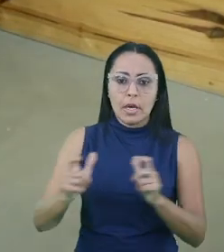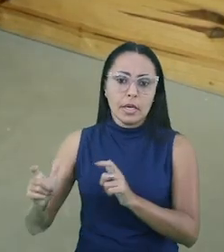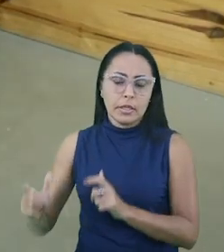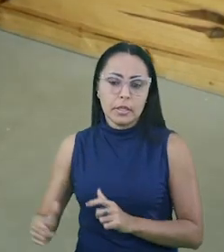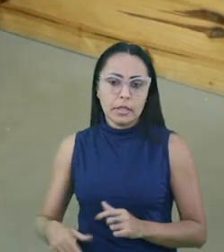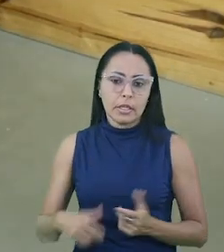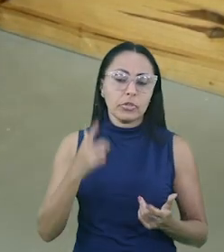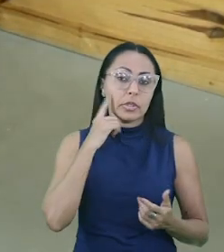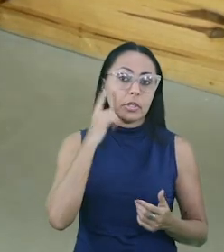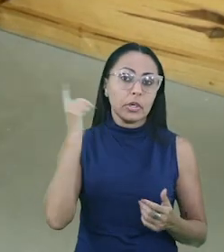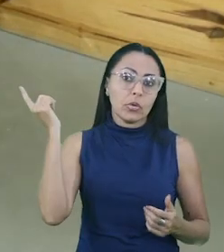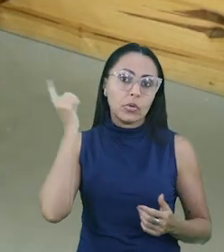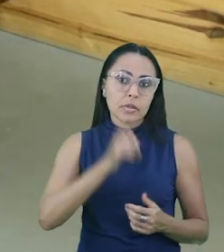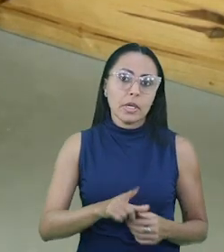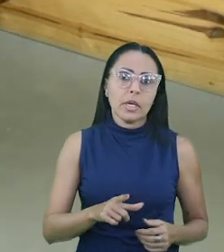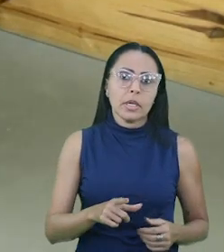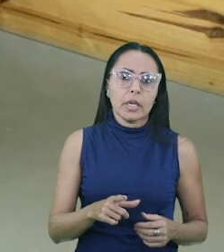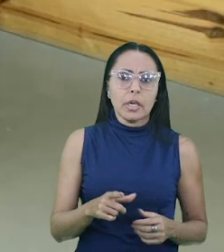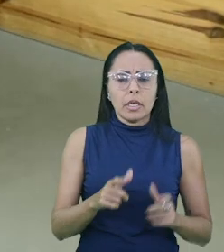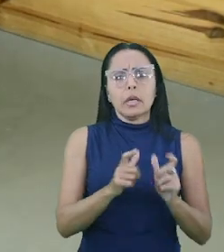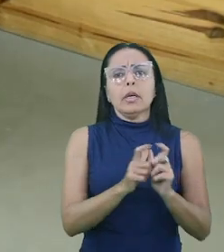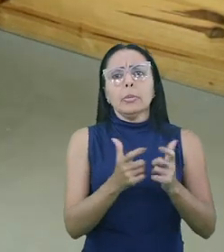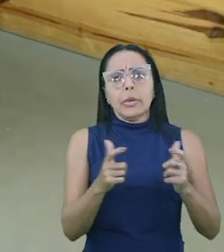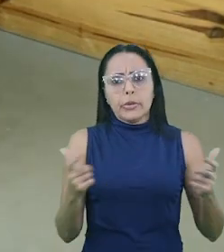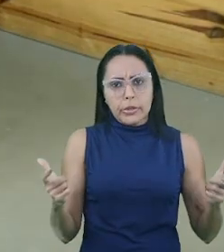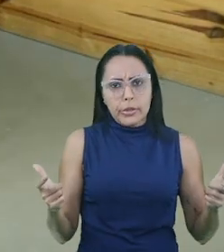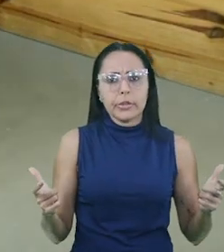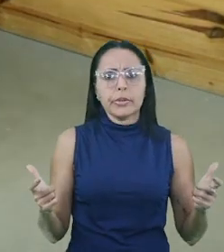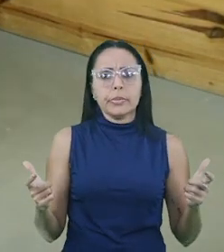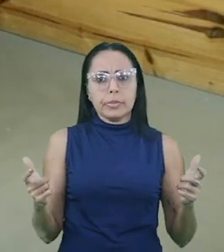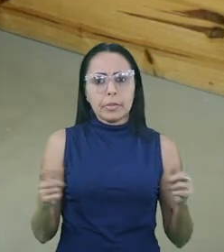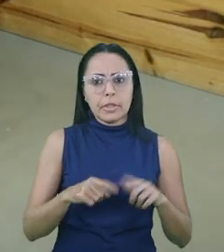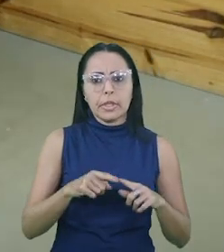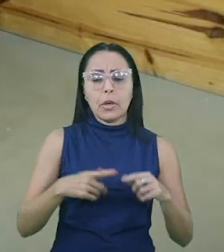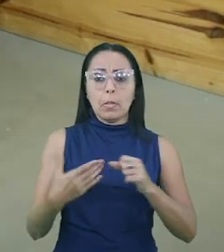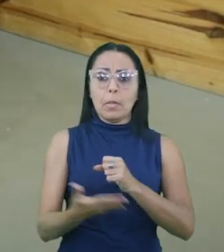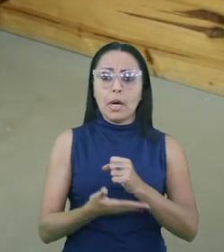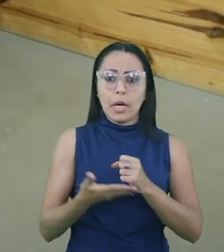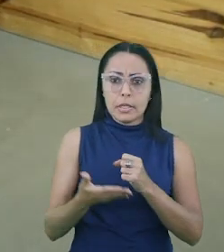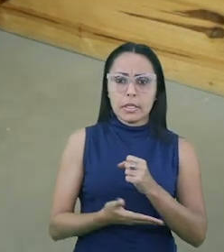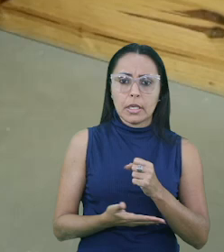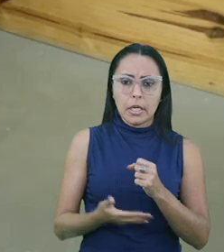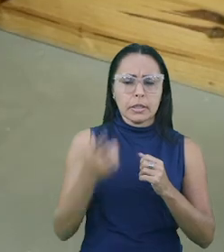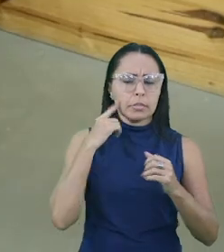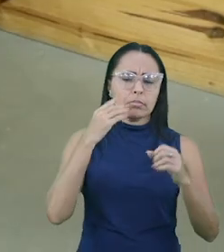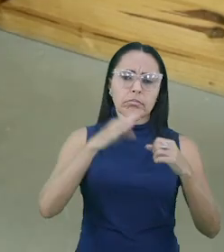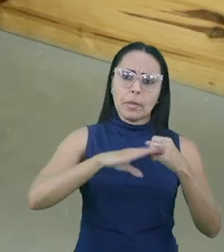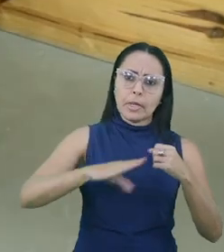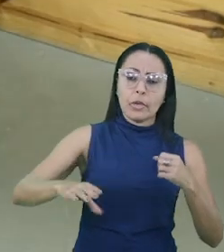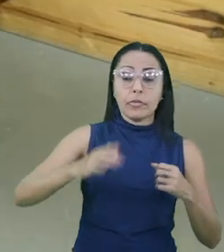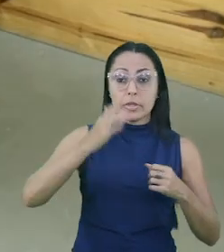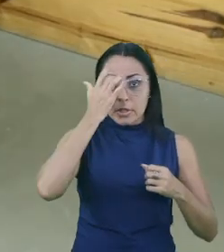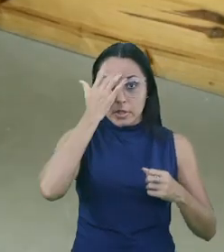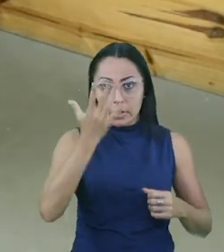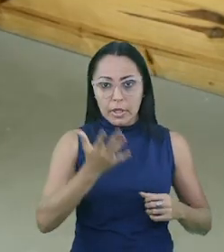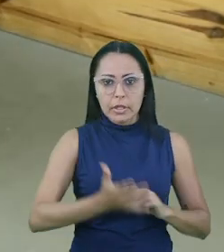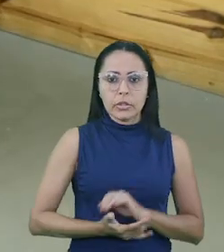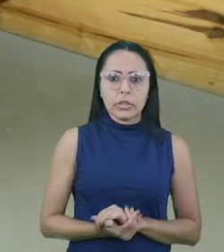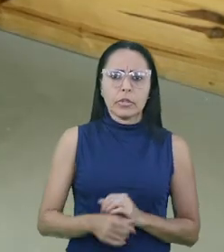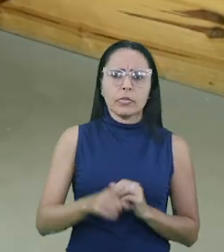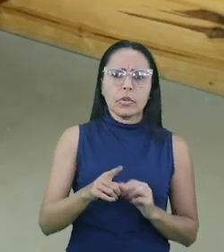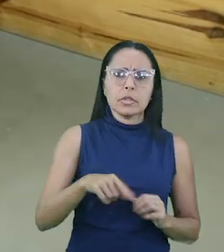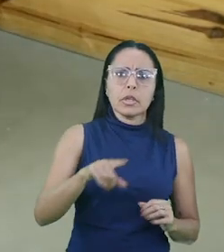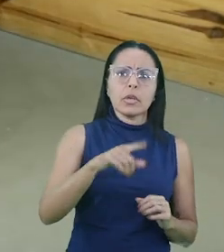consegue a maioria dos materiais Sim. básicos e até intermediários com facilidade. E tem coisas que você consegue